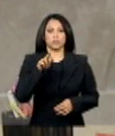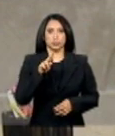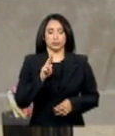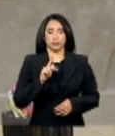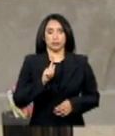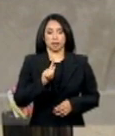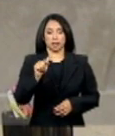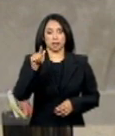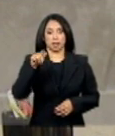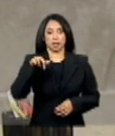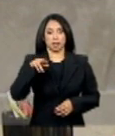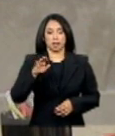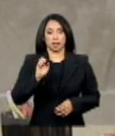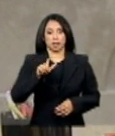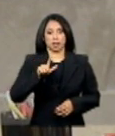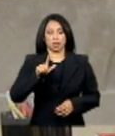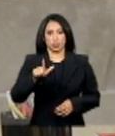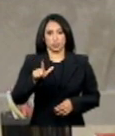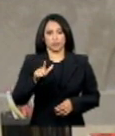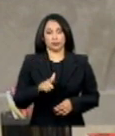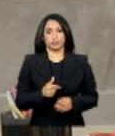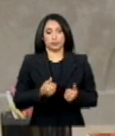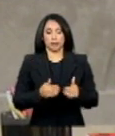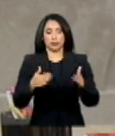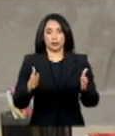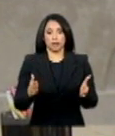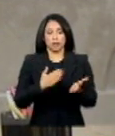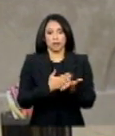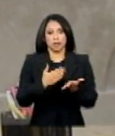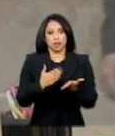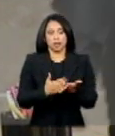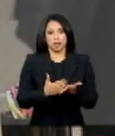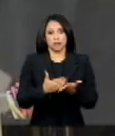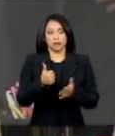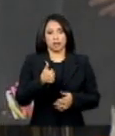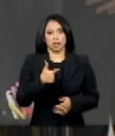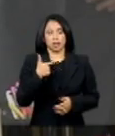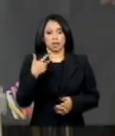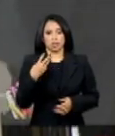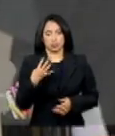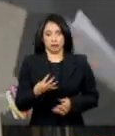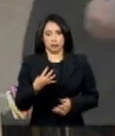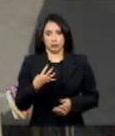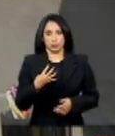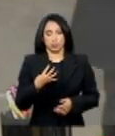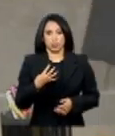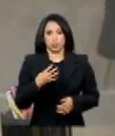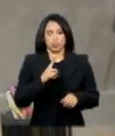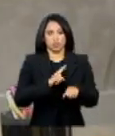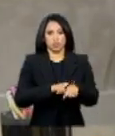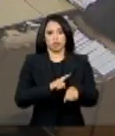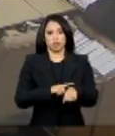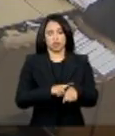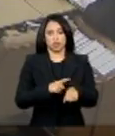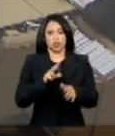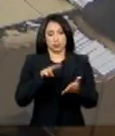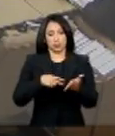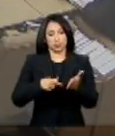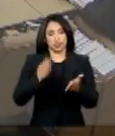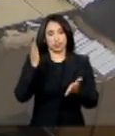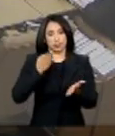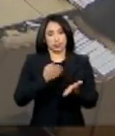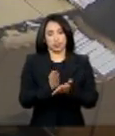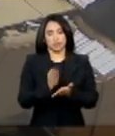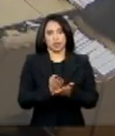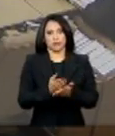elias ferreira dodge abrir sessão às 14 horas e 55 minutos sendo lido e aprovado a data da sessão anterior pergunto se há